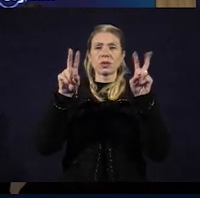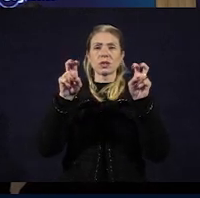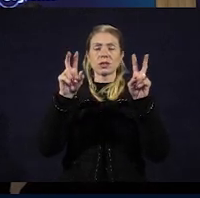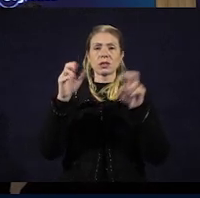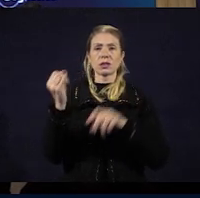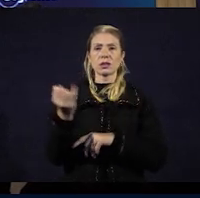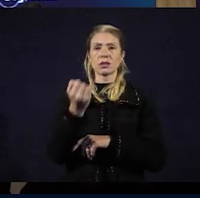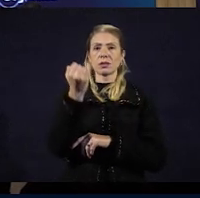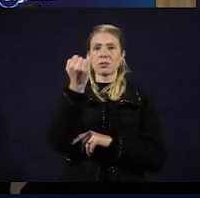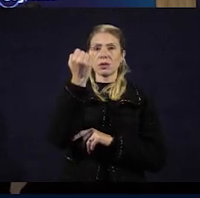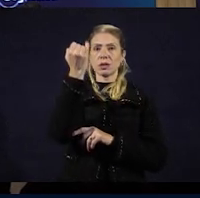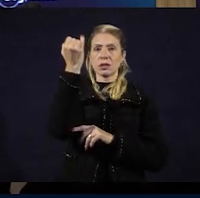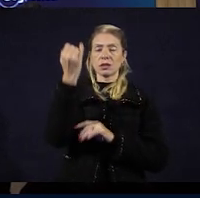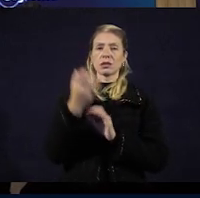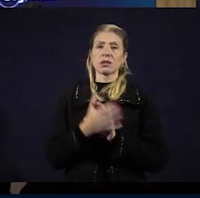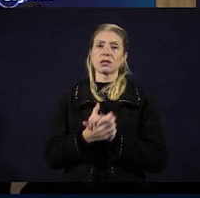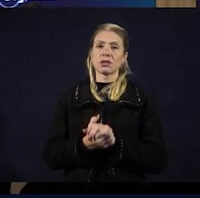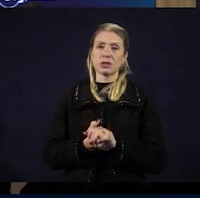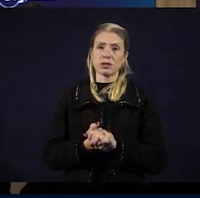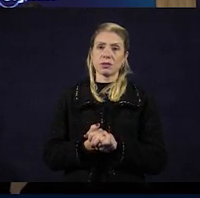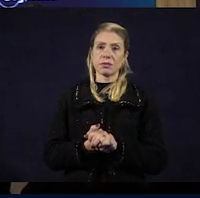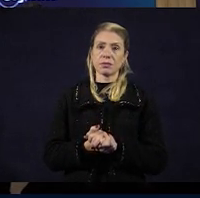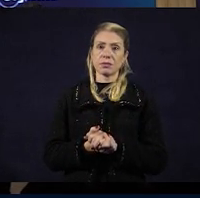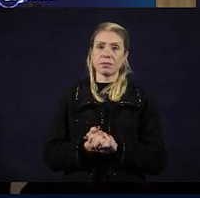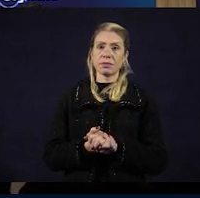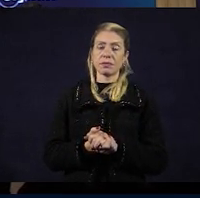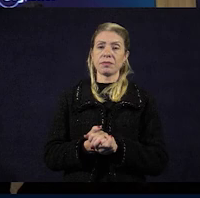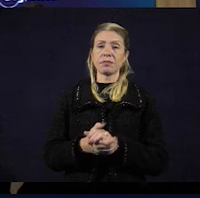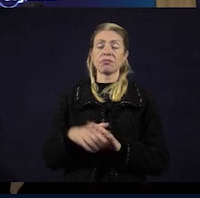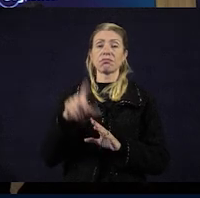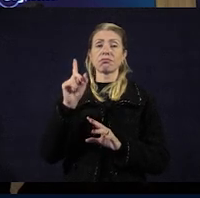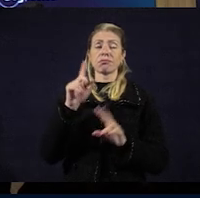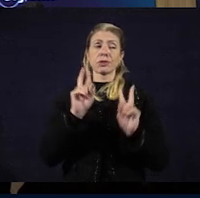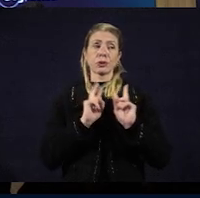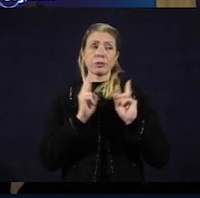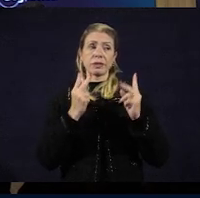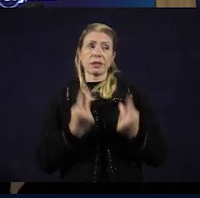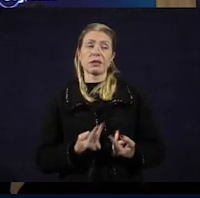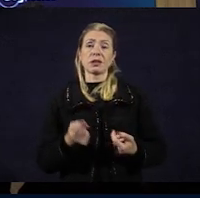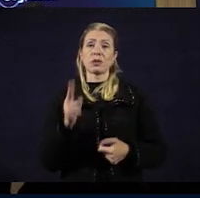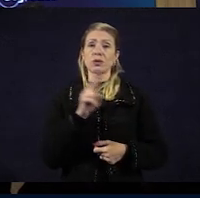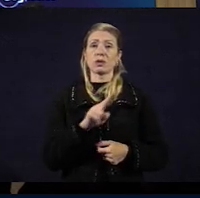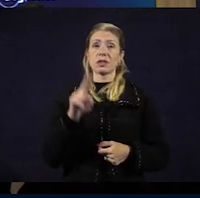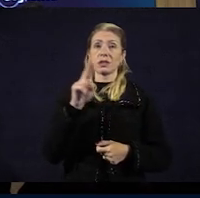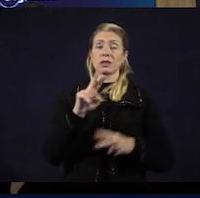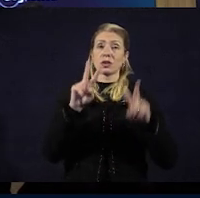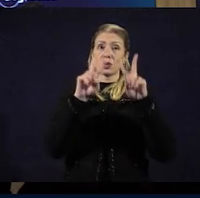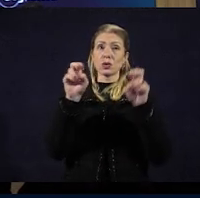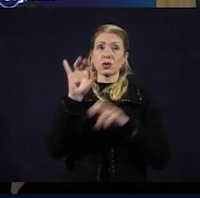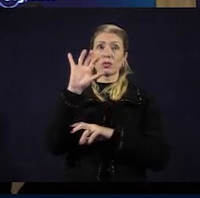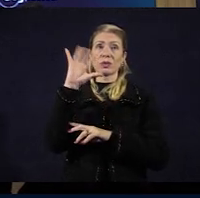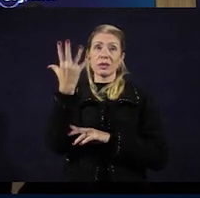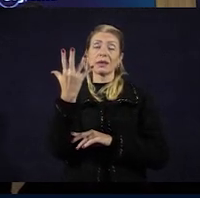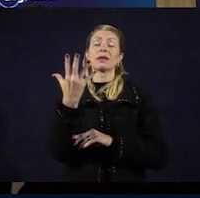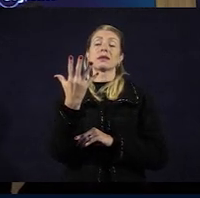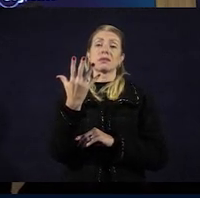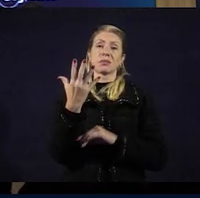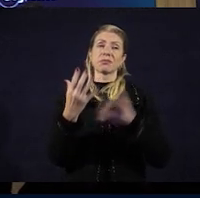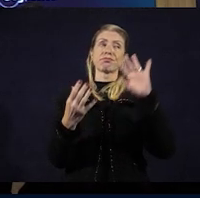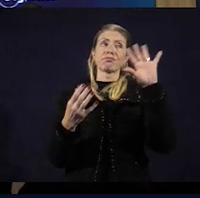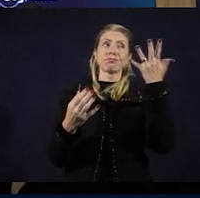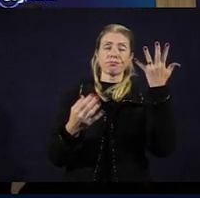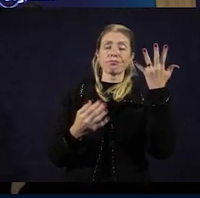o relevante Talvez o mais importante né Daqui a uma unidade está enfrentando aí que essa questão climática eu acho que é o risco todo que a gente tem